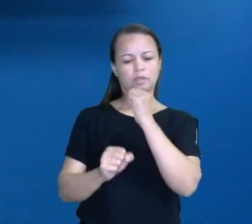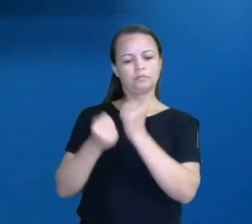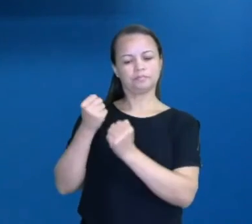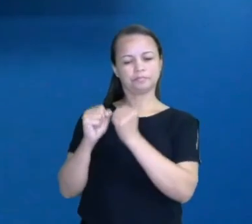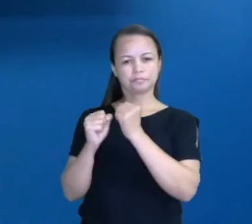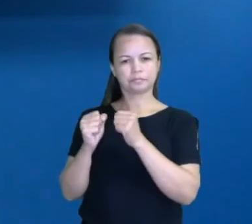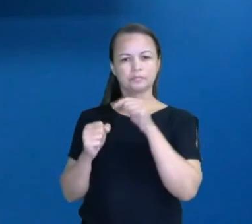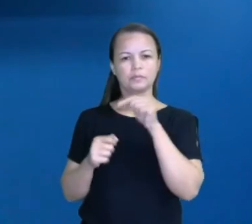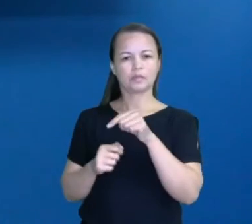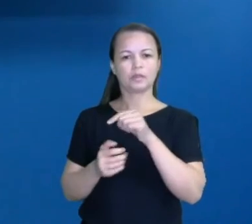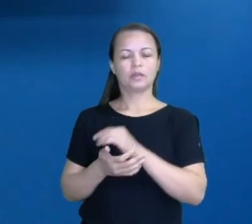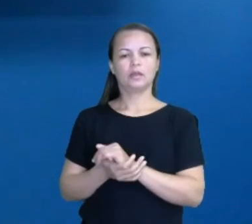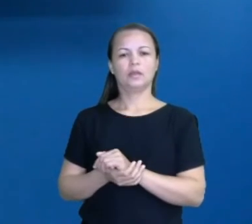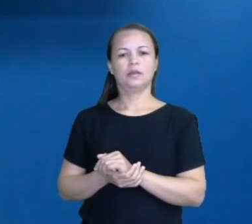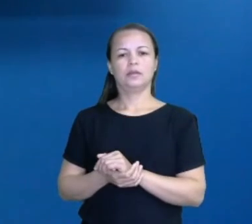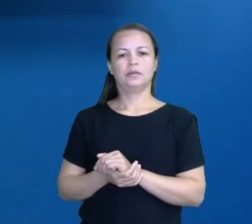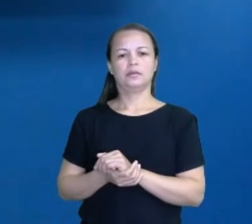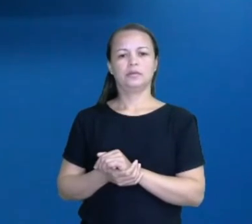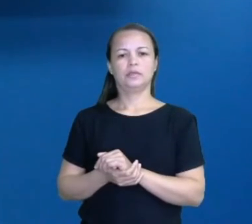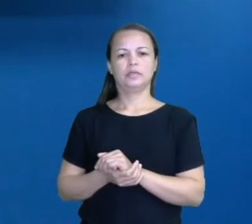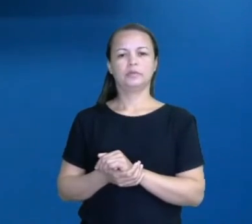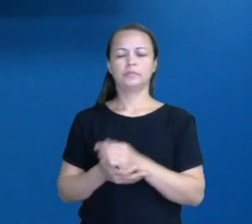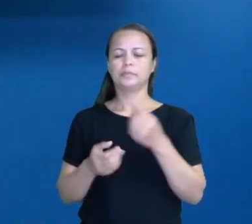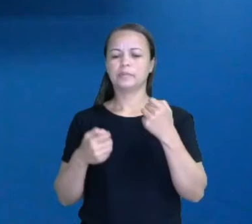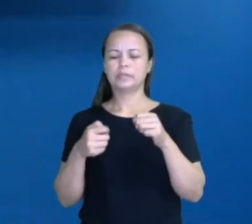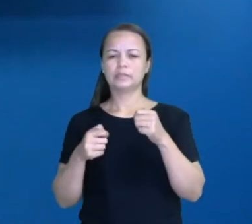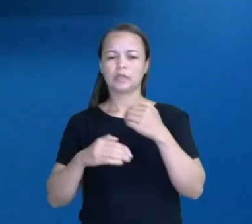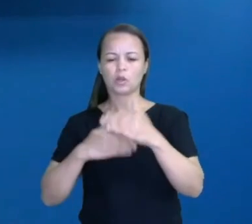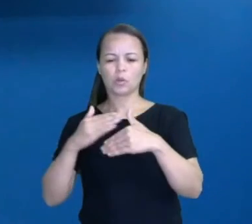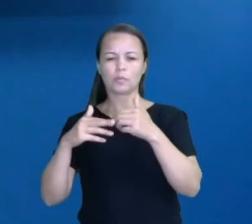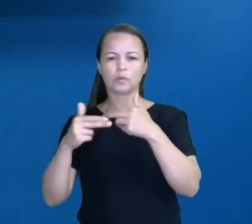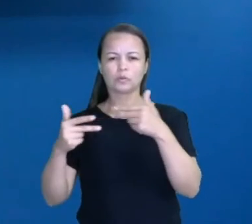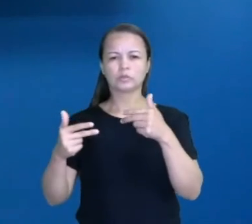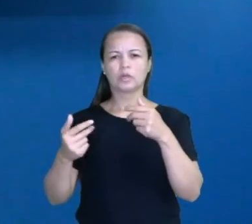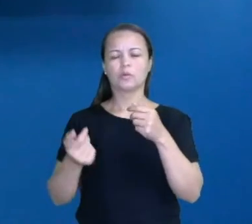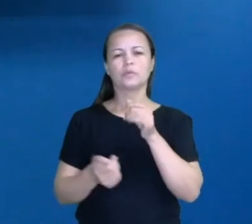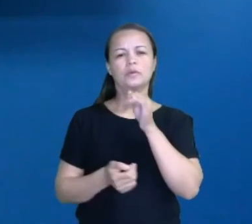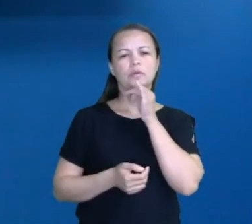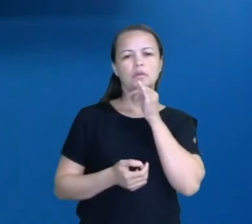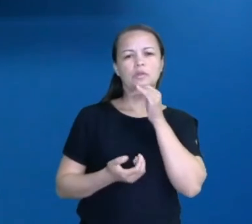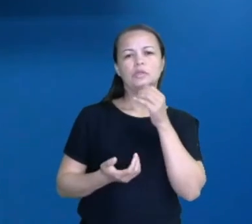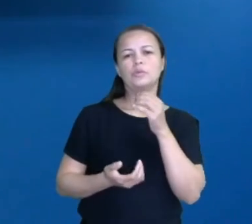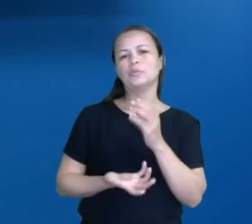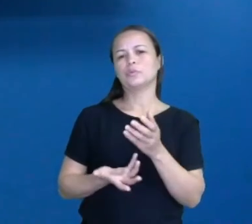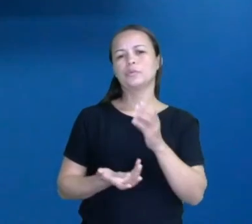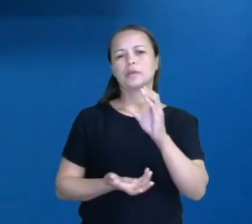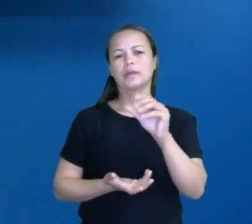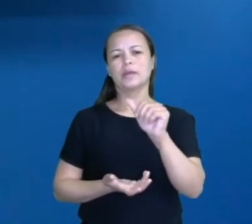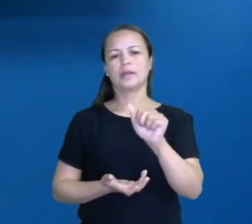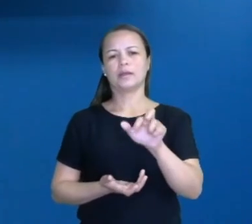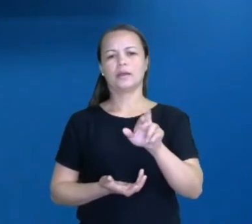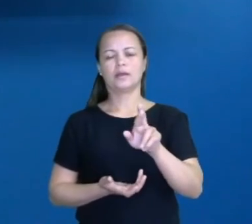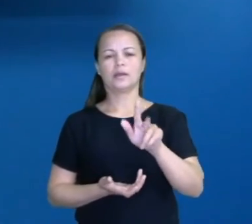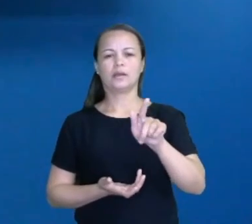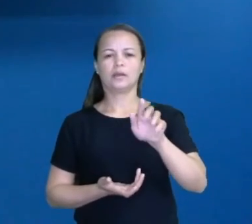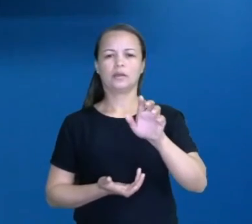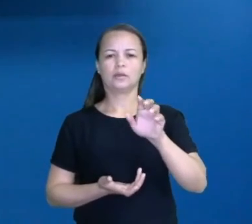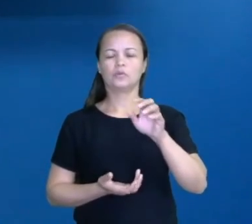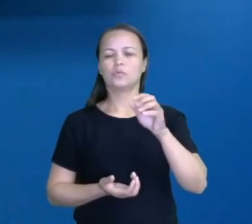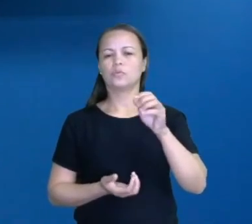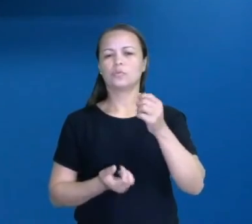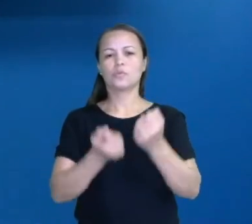certo? E você não precisa mais ter toda uma linha de produção de um carro em um único país, ou de um